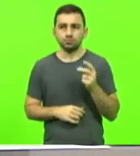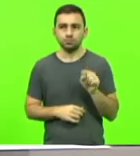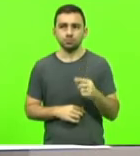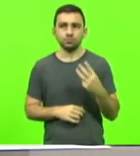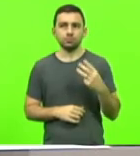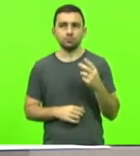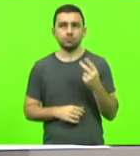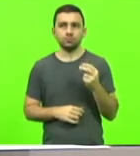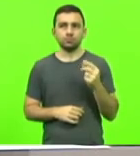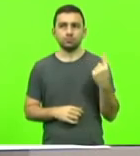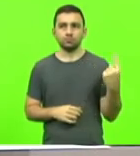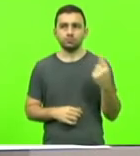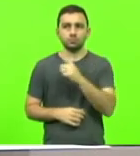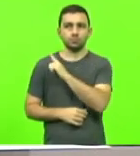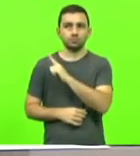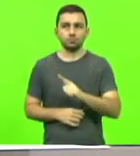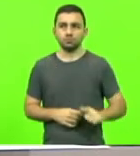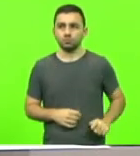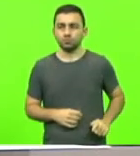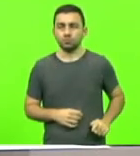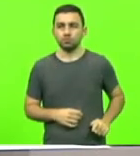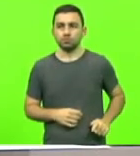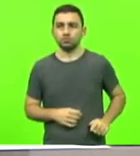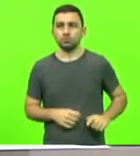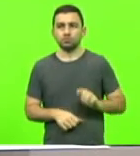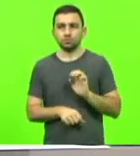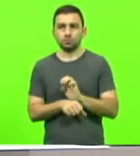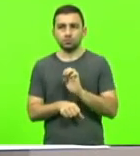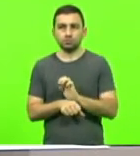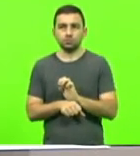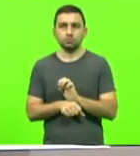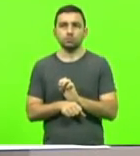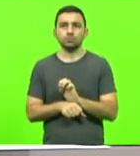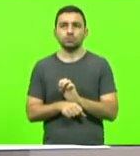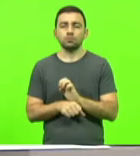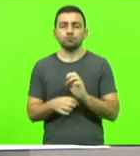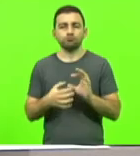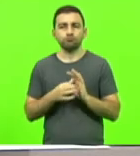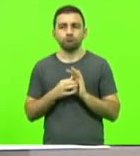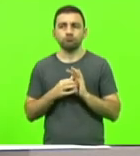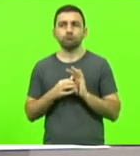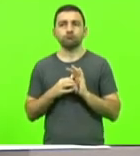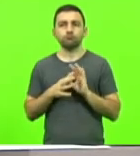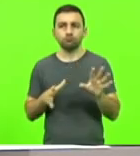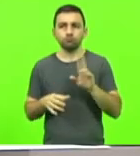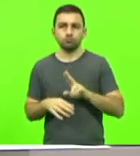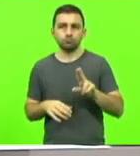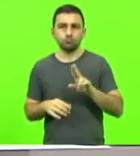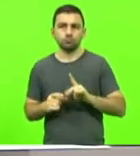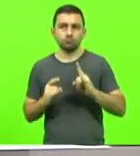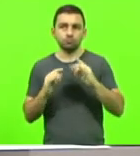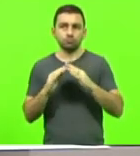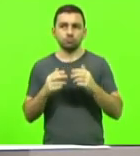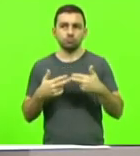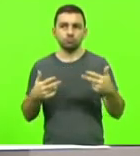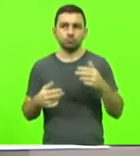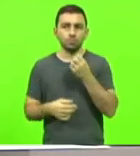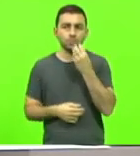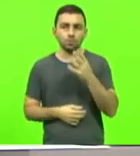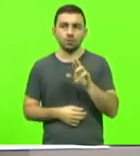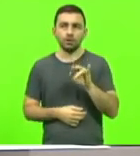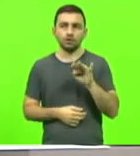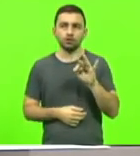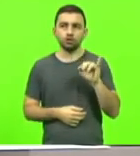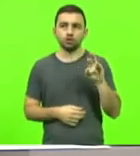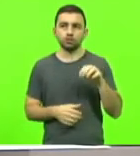0266.3/2021. Autor, governador do Estado. Autoriza a cessão do uso de imóvel no município de Bom Retiro. Em